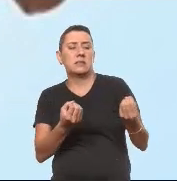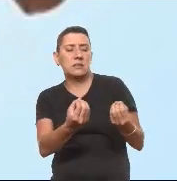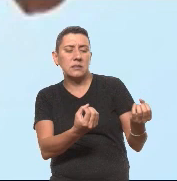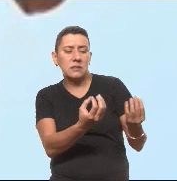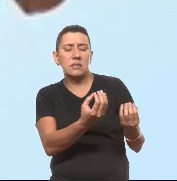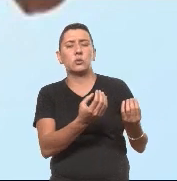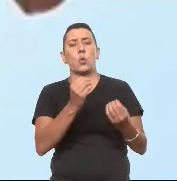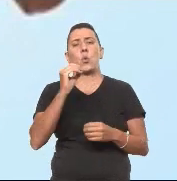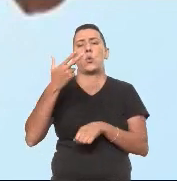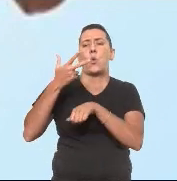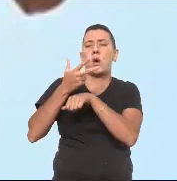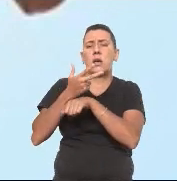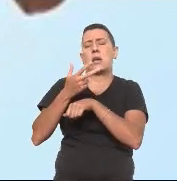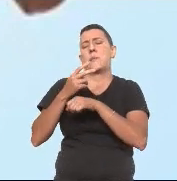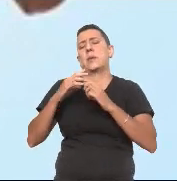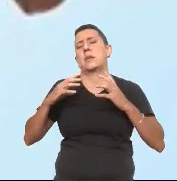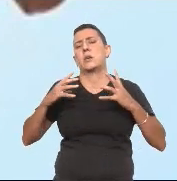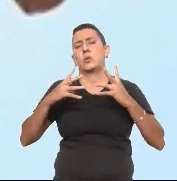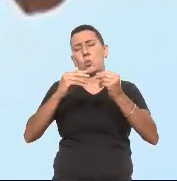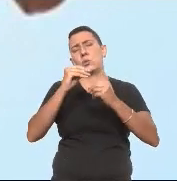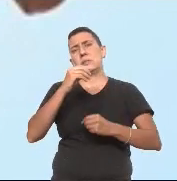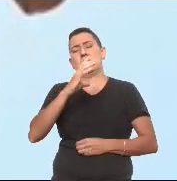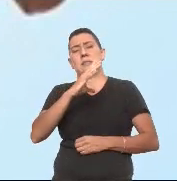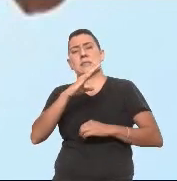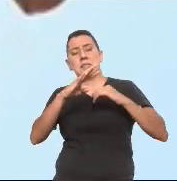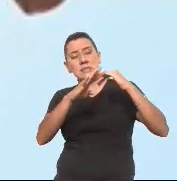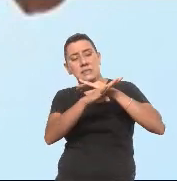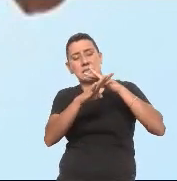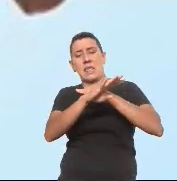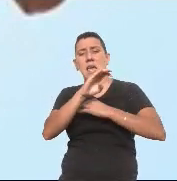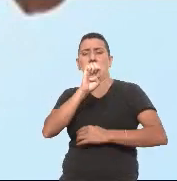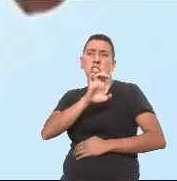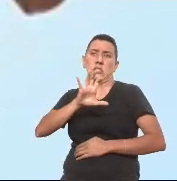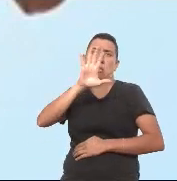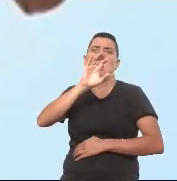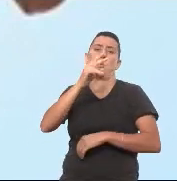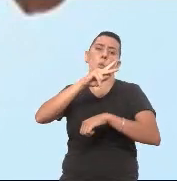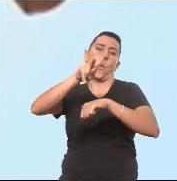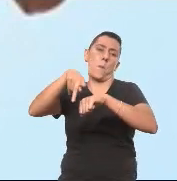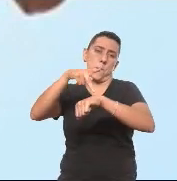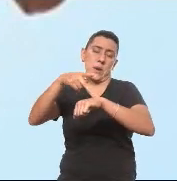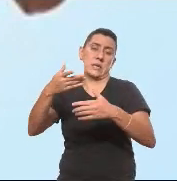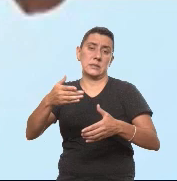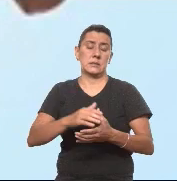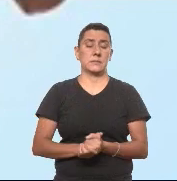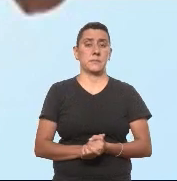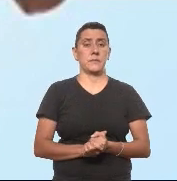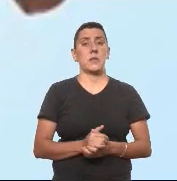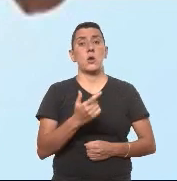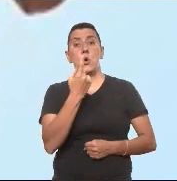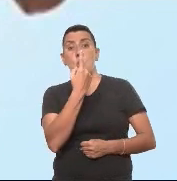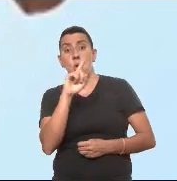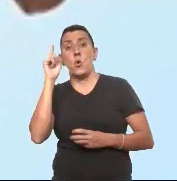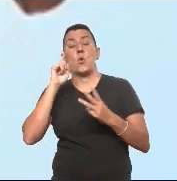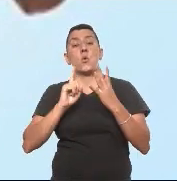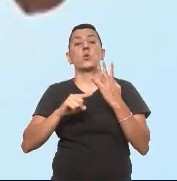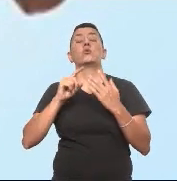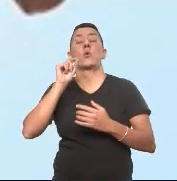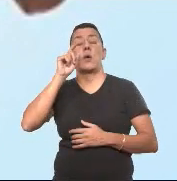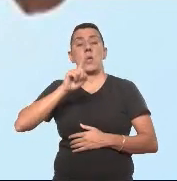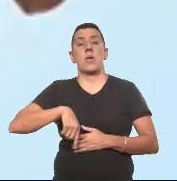informação das cidades dos Estados e dos países e por último último grande motor de